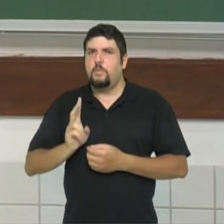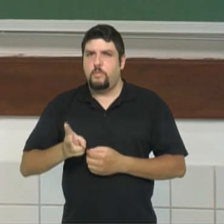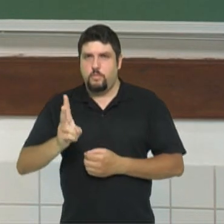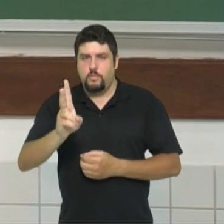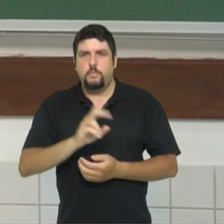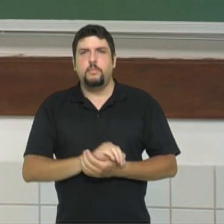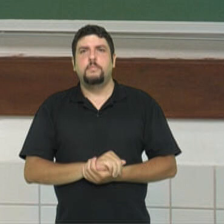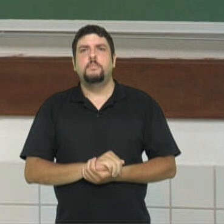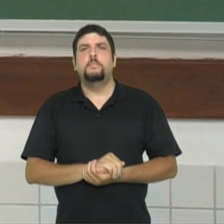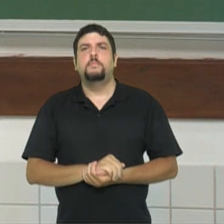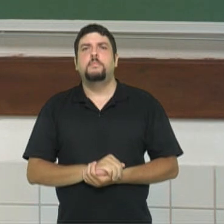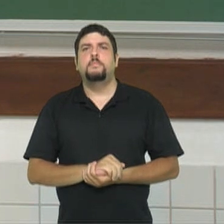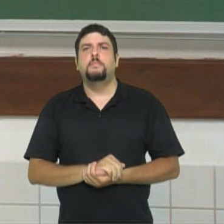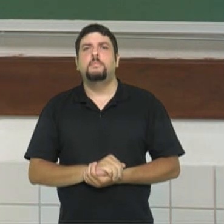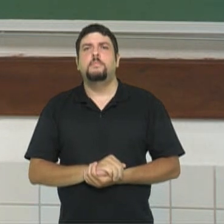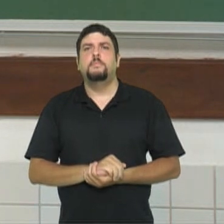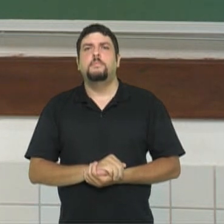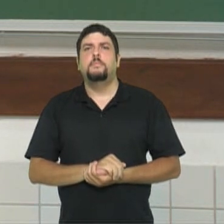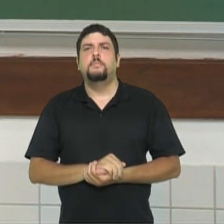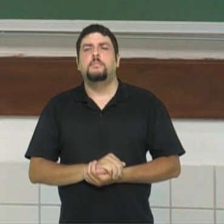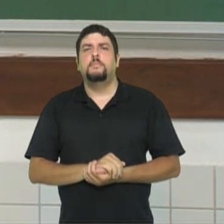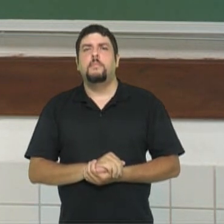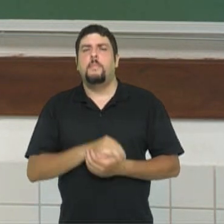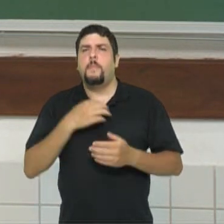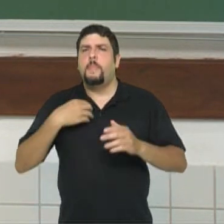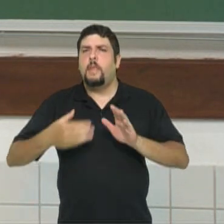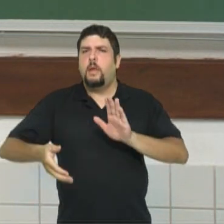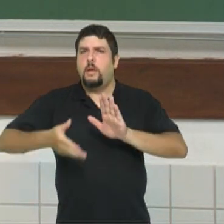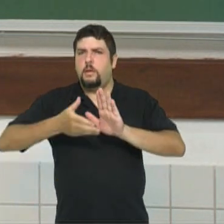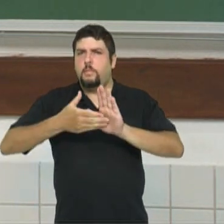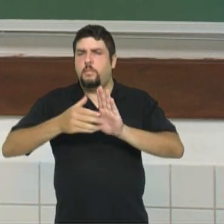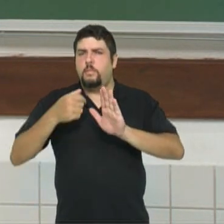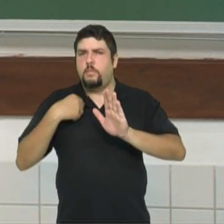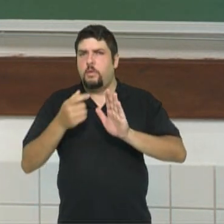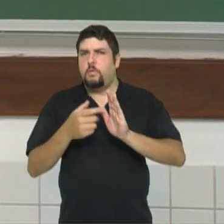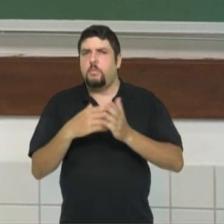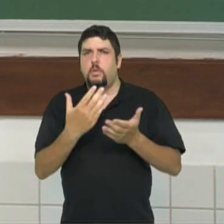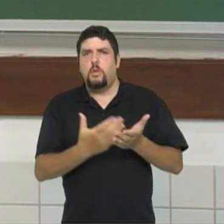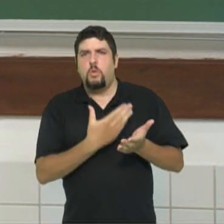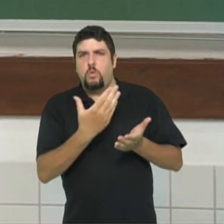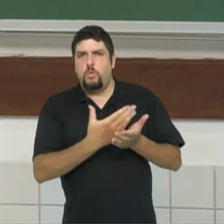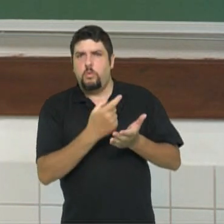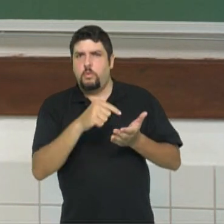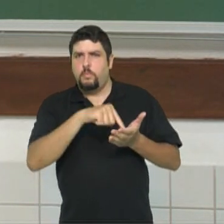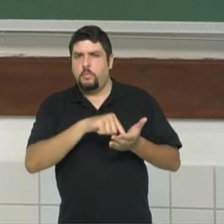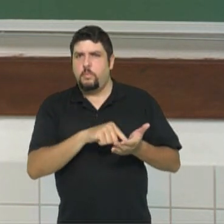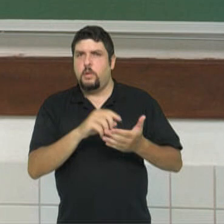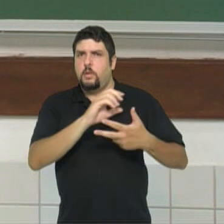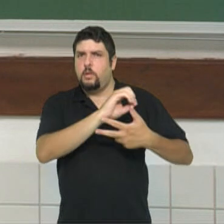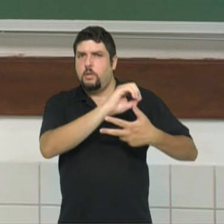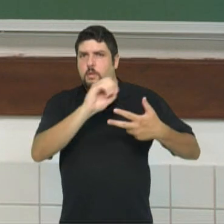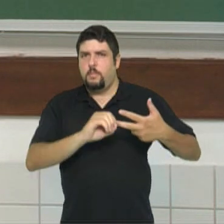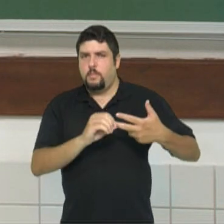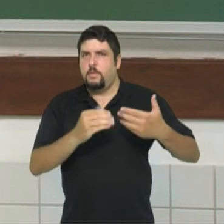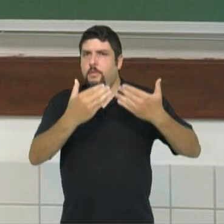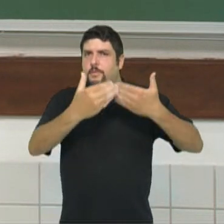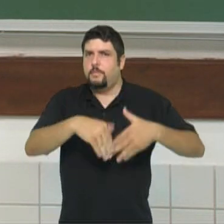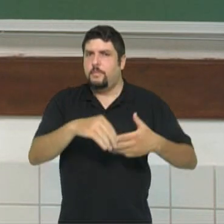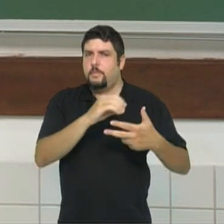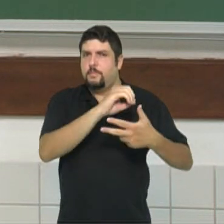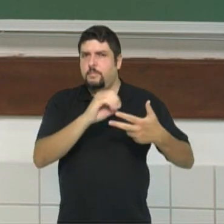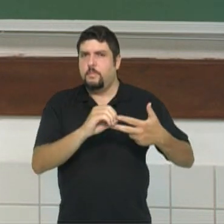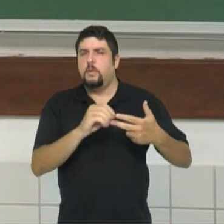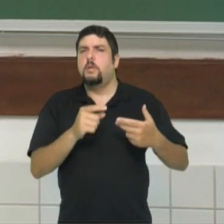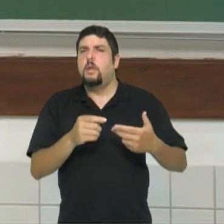então? O que tinha na proposta quando você abria lá o caderno de provas do Enem quando chegava na